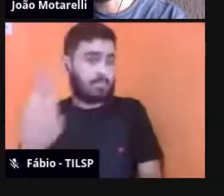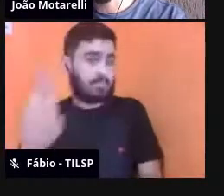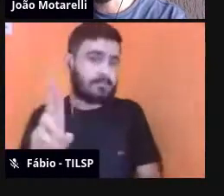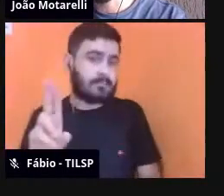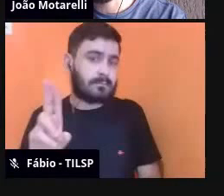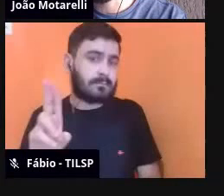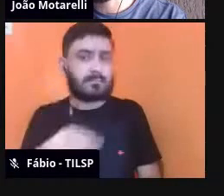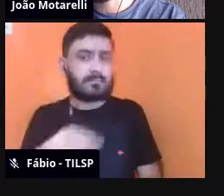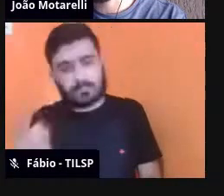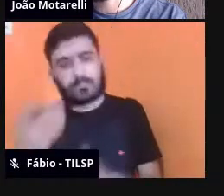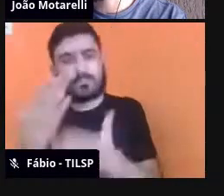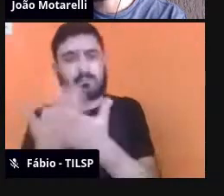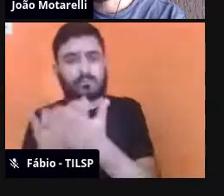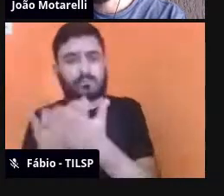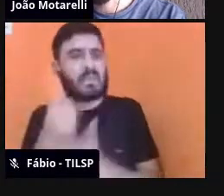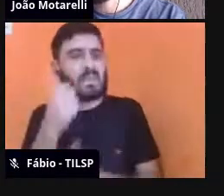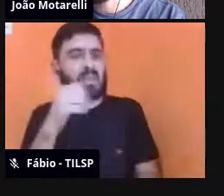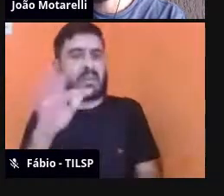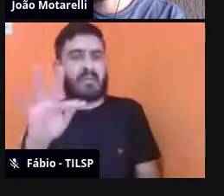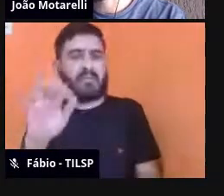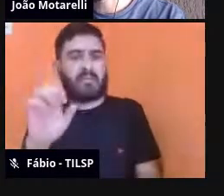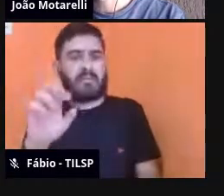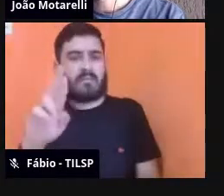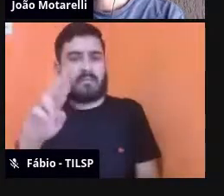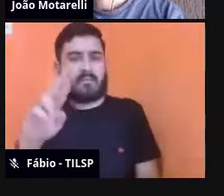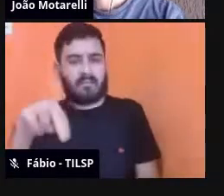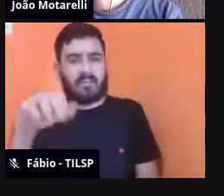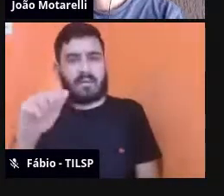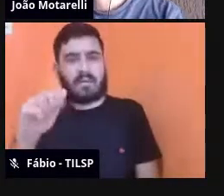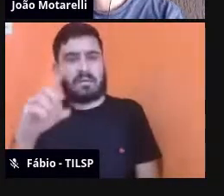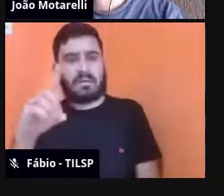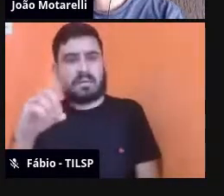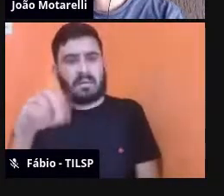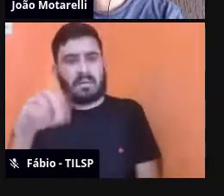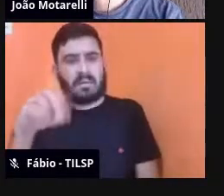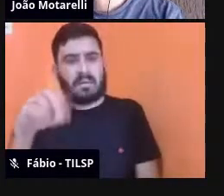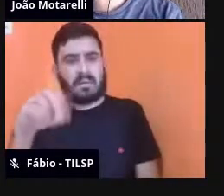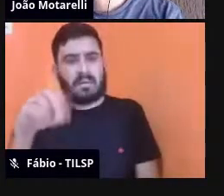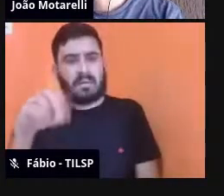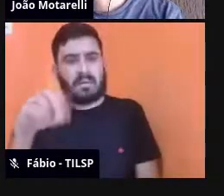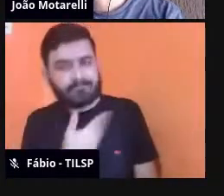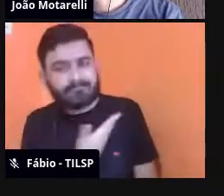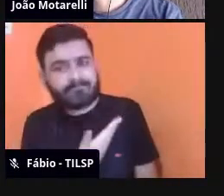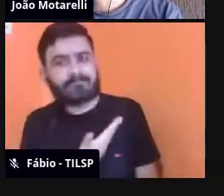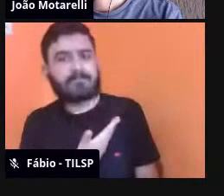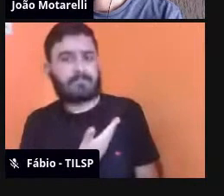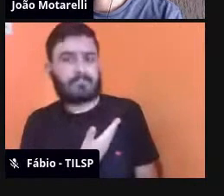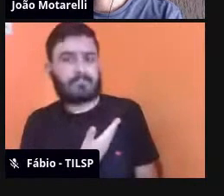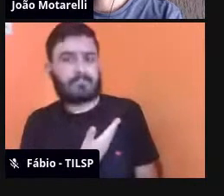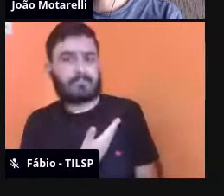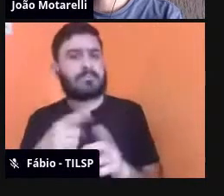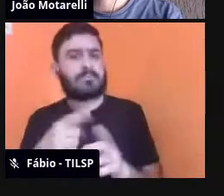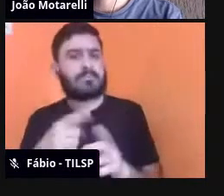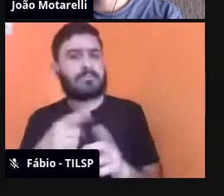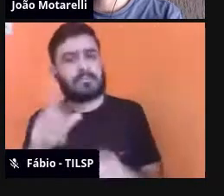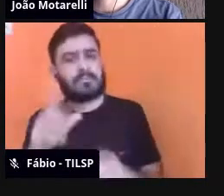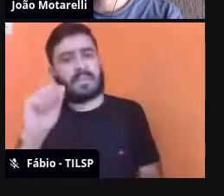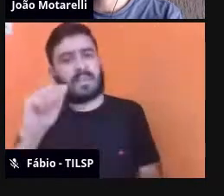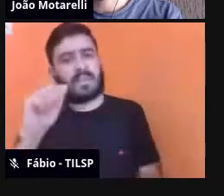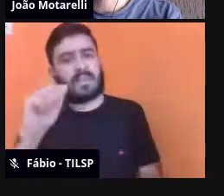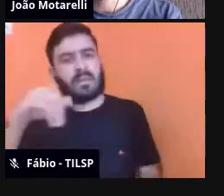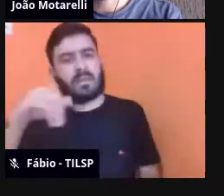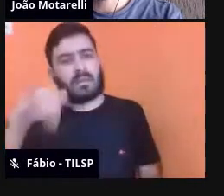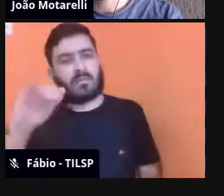uma super querida colega, e a Camila Japur, falando sobre ortorexia nervosa em estudantes de nutrição e associação com